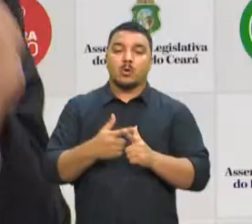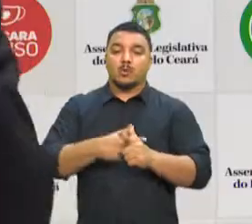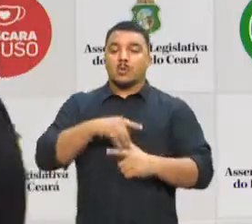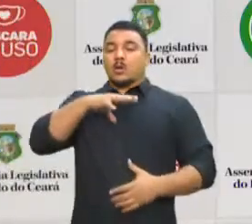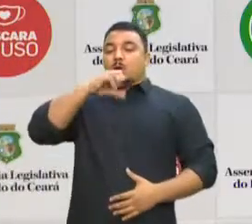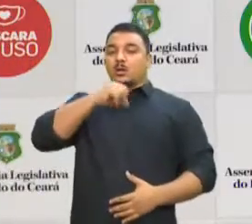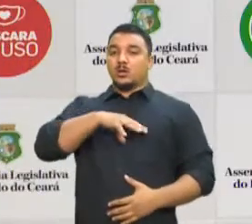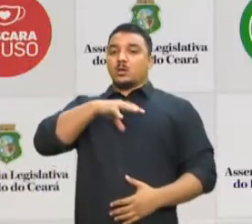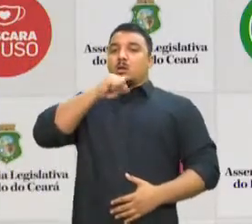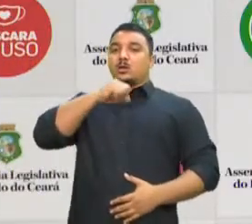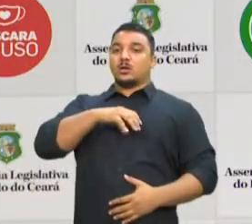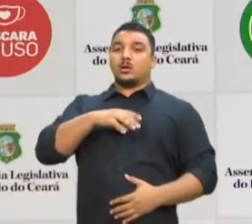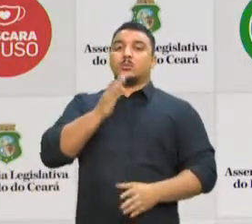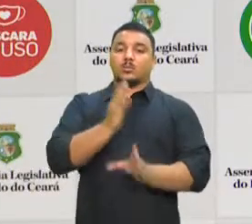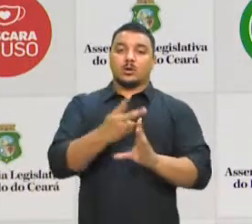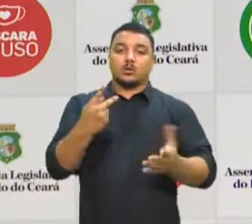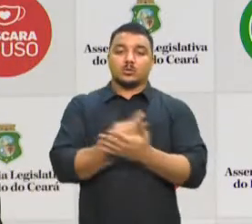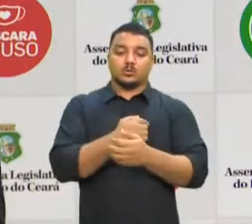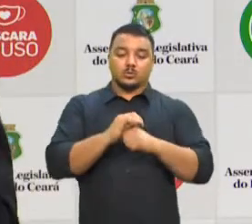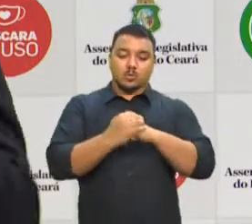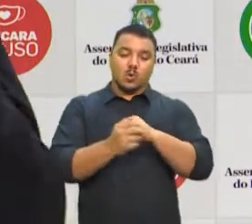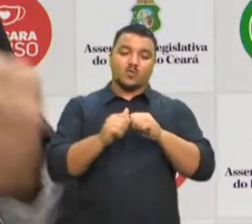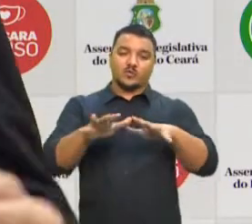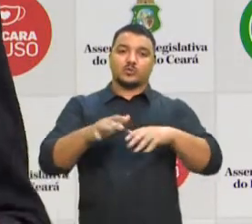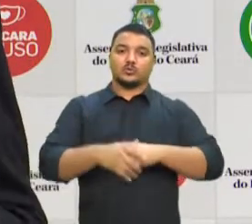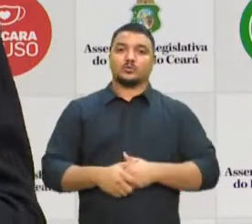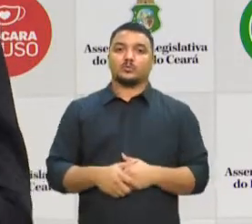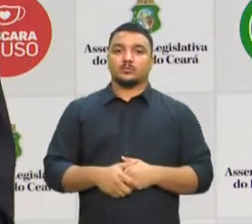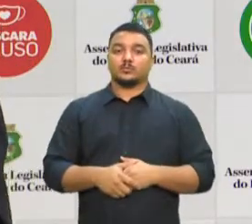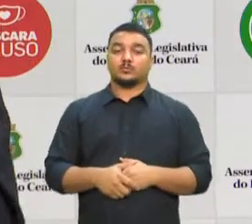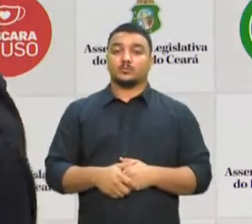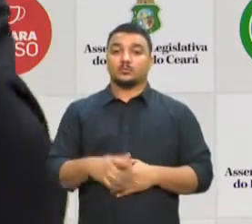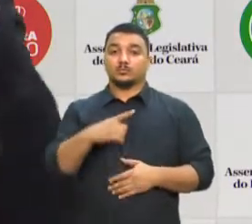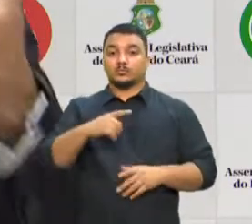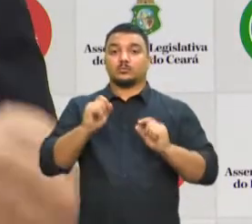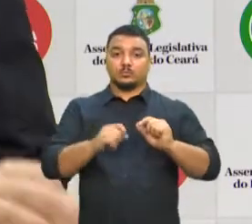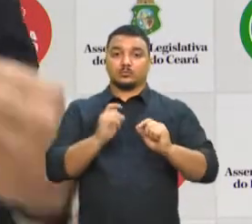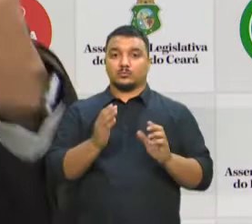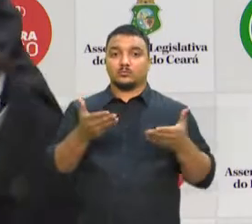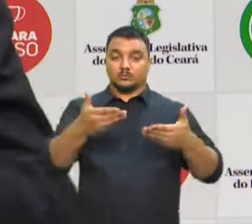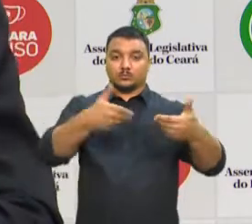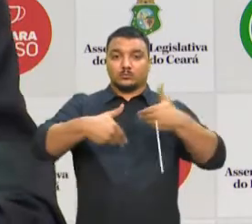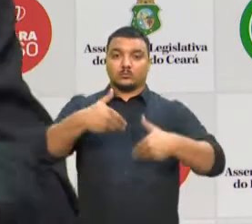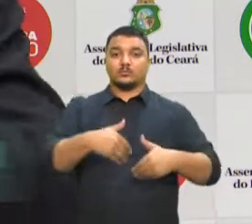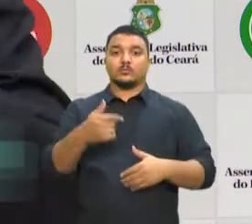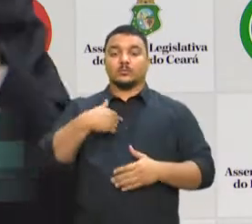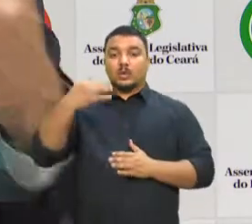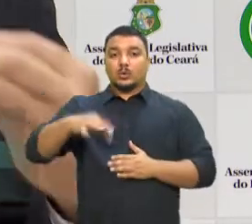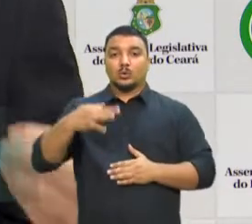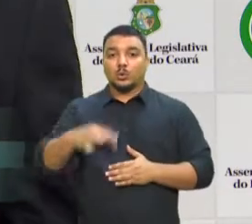cardiorrespiratórios decorrentes da Covid-19. Sejam aplicados nesses pacientes que estão sentindo dor, que